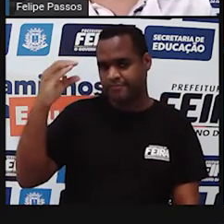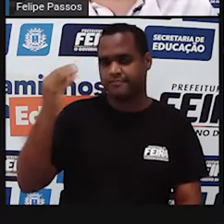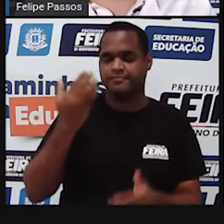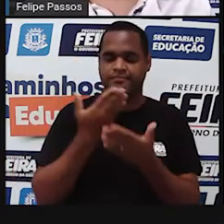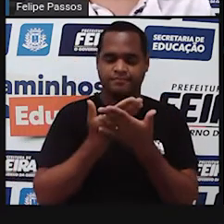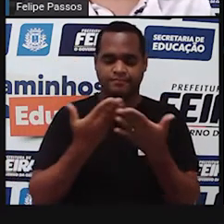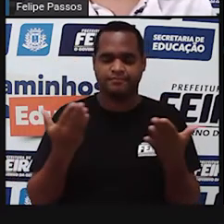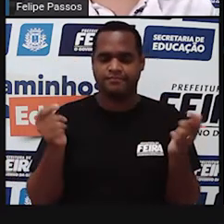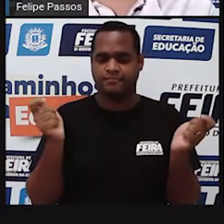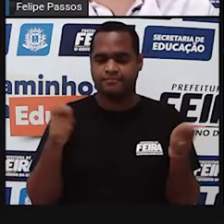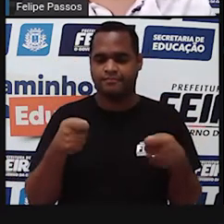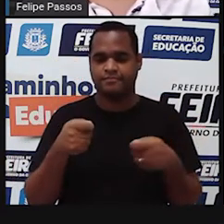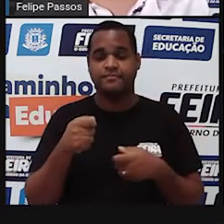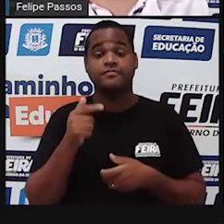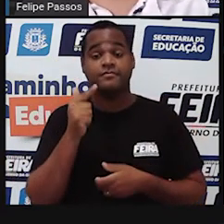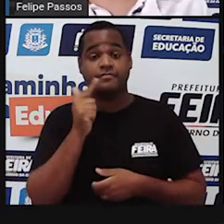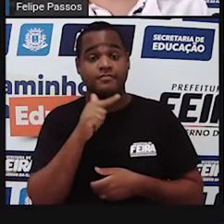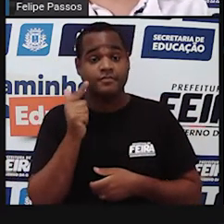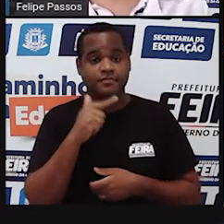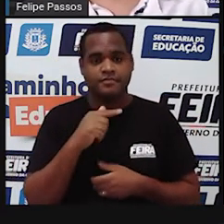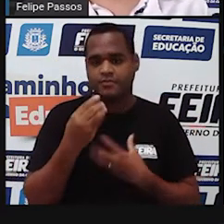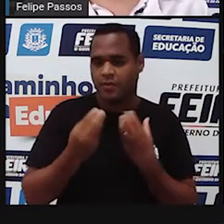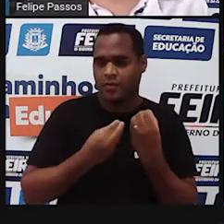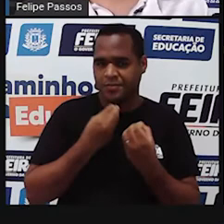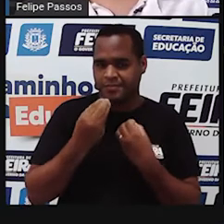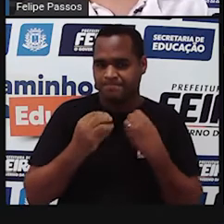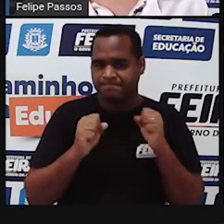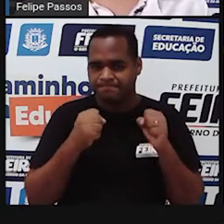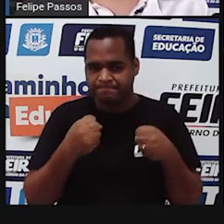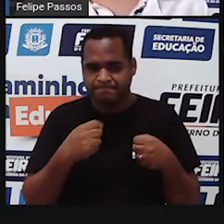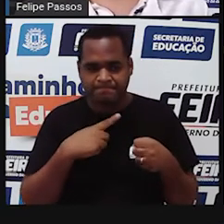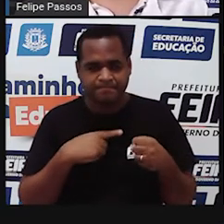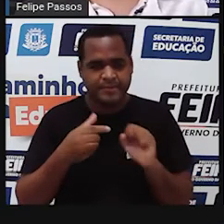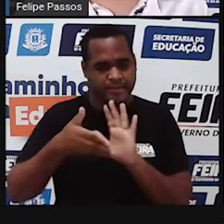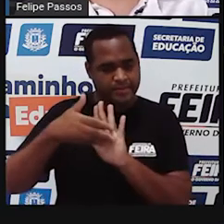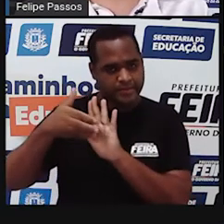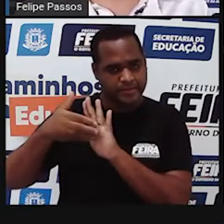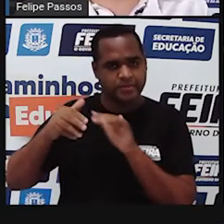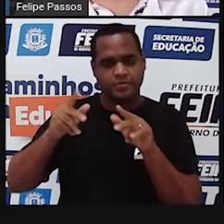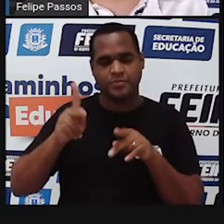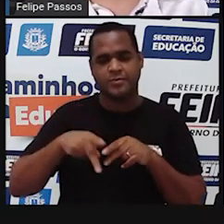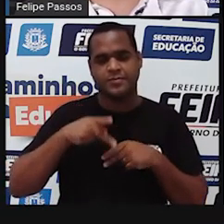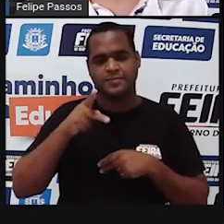está cometendo uma determinada exclusão com essa população.